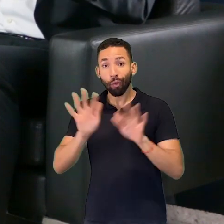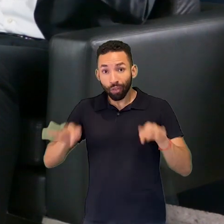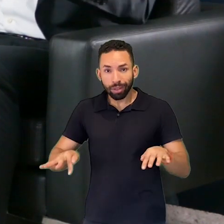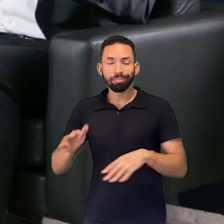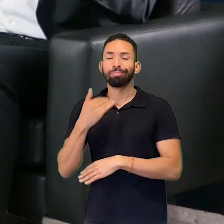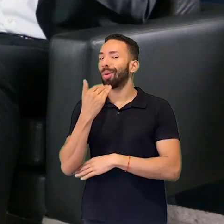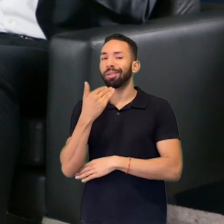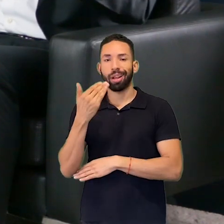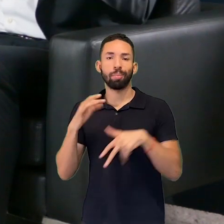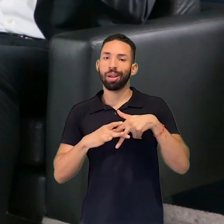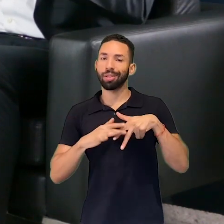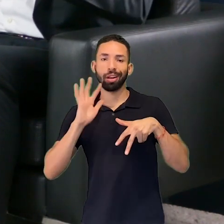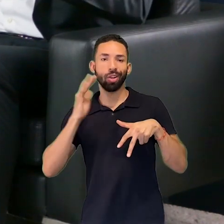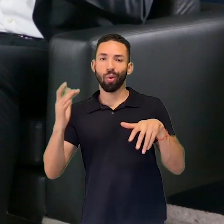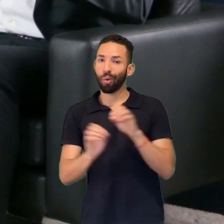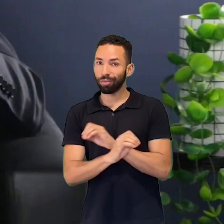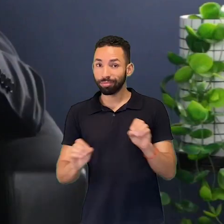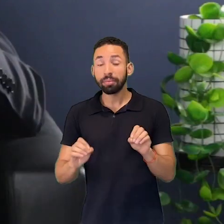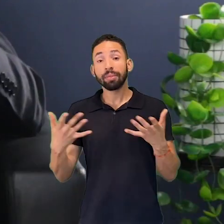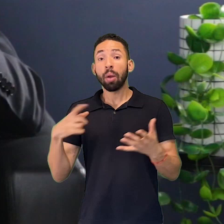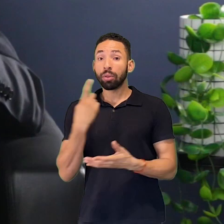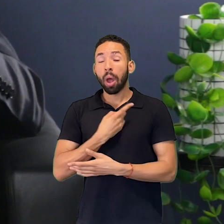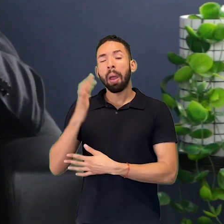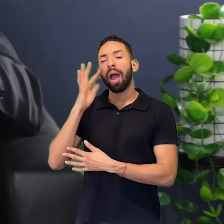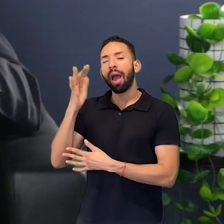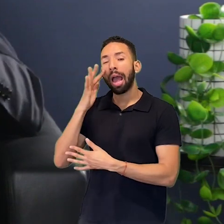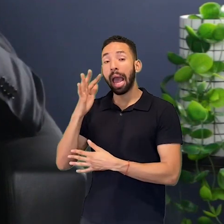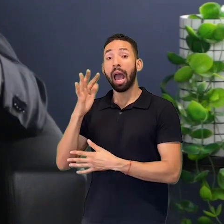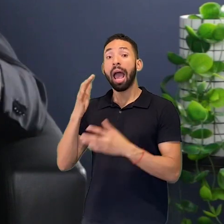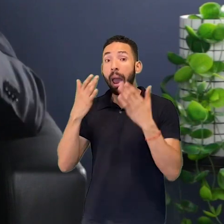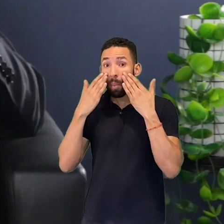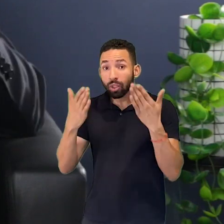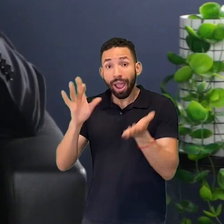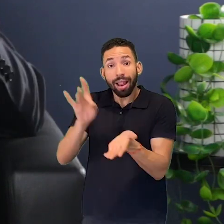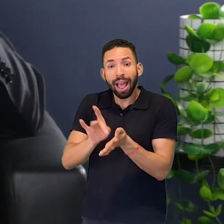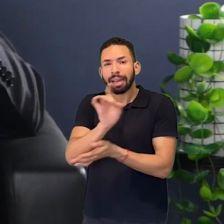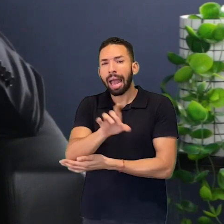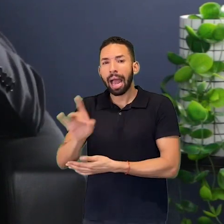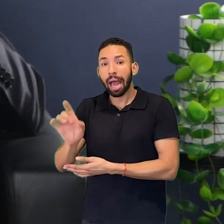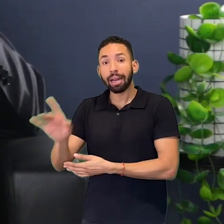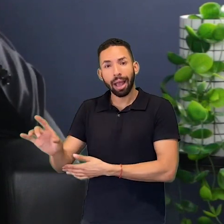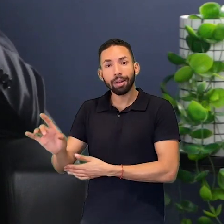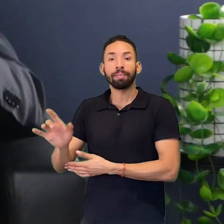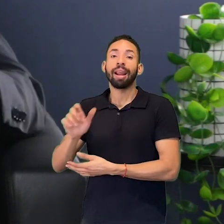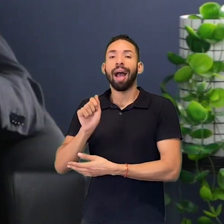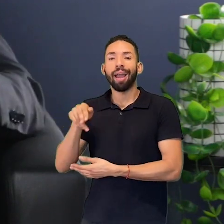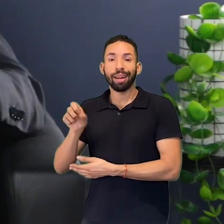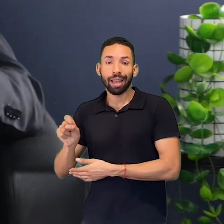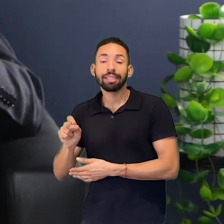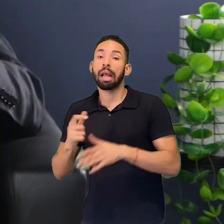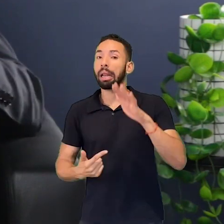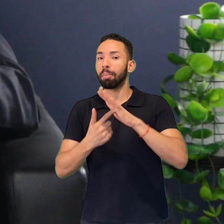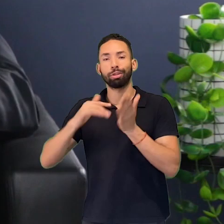era suficiente para aquele paciente. Então, atento à realidade de cada um, foi derrubada